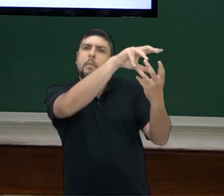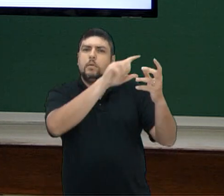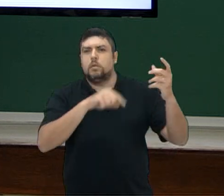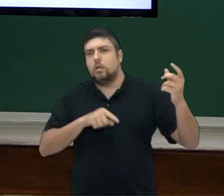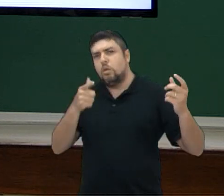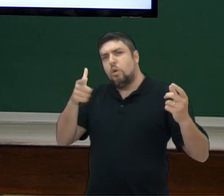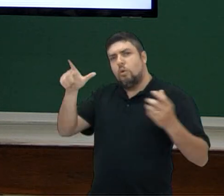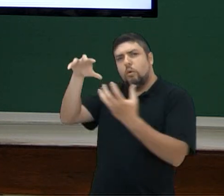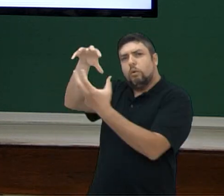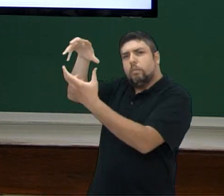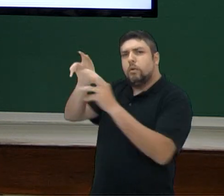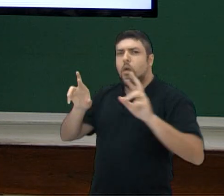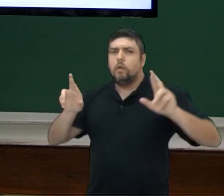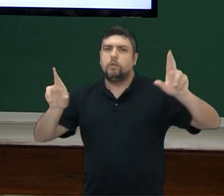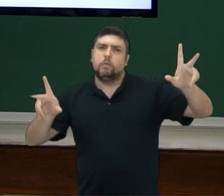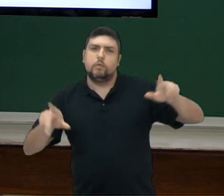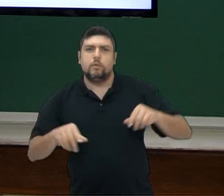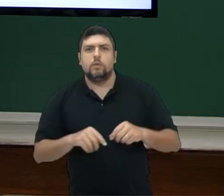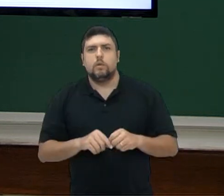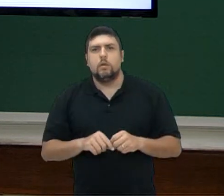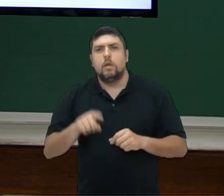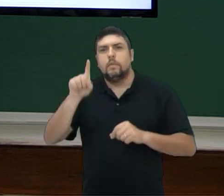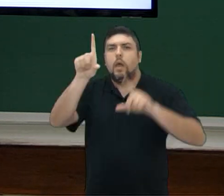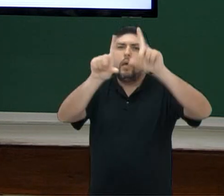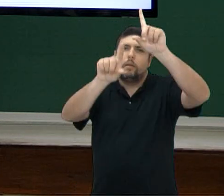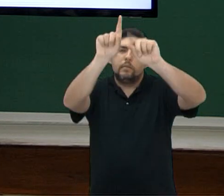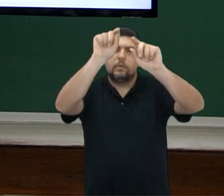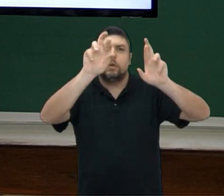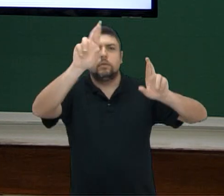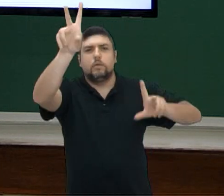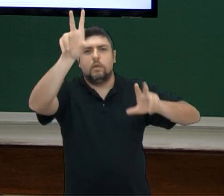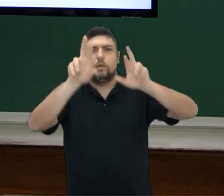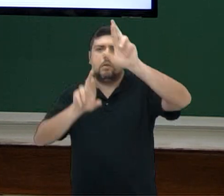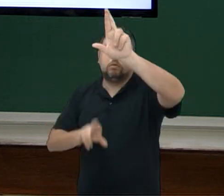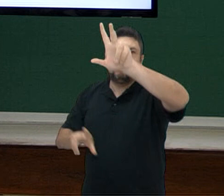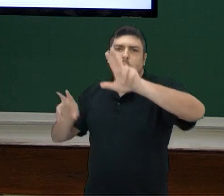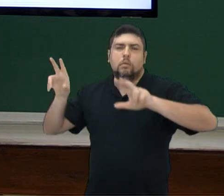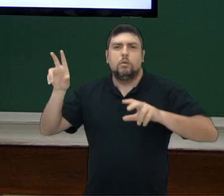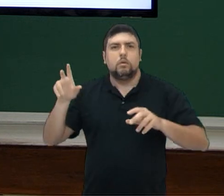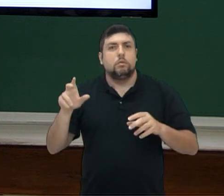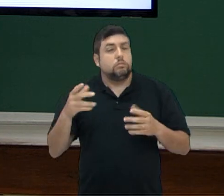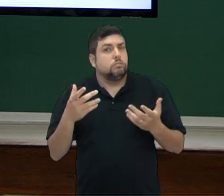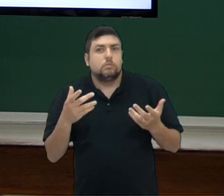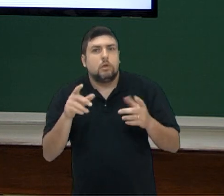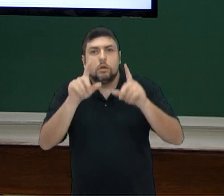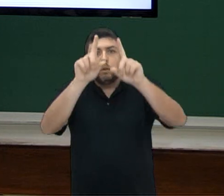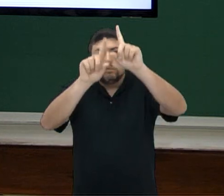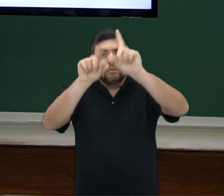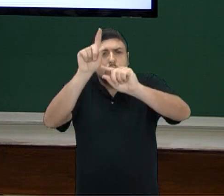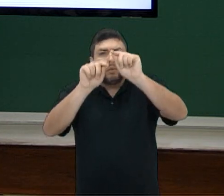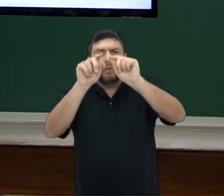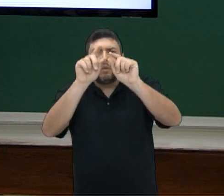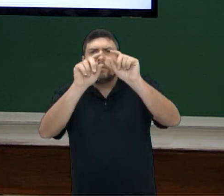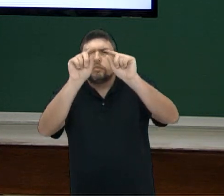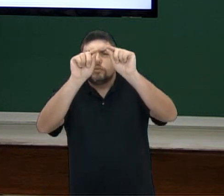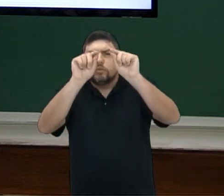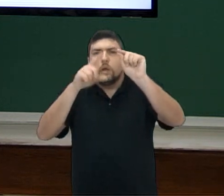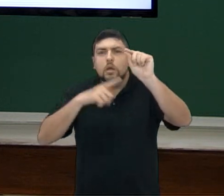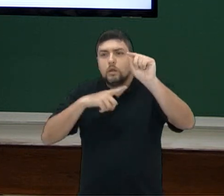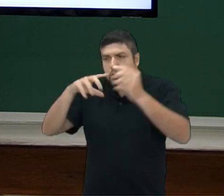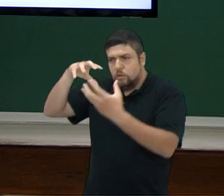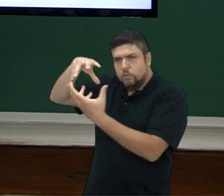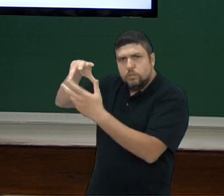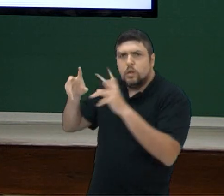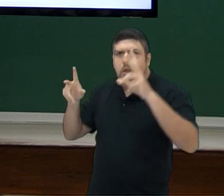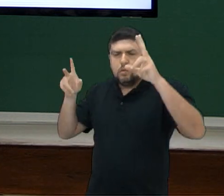vocês conhecem na tabela periódica numa estrela, por exemplo. Os mesmos elementos que tem numa estrela são os mesmos que acabam tendo em um planeta. Lógico